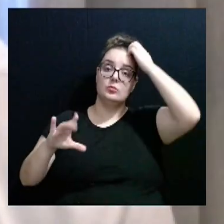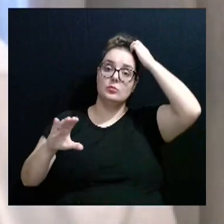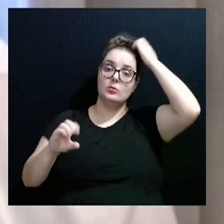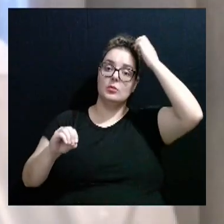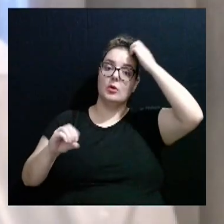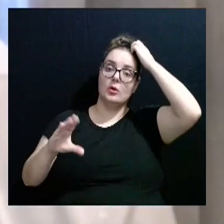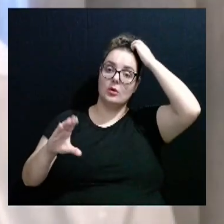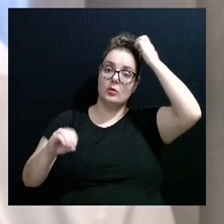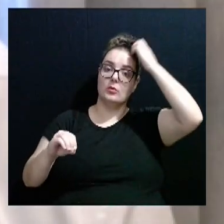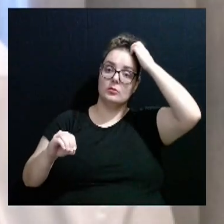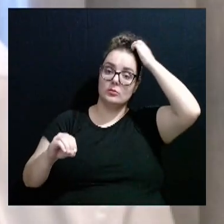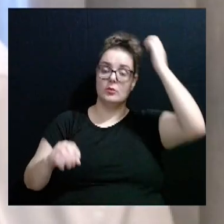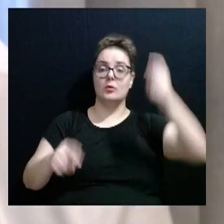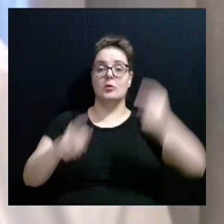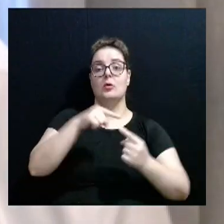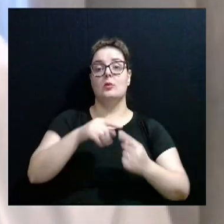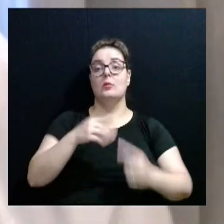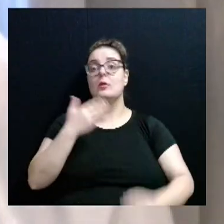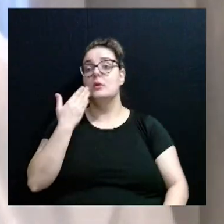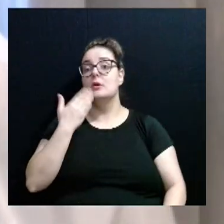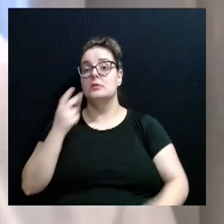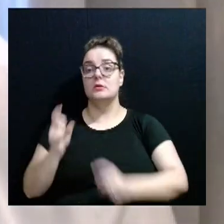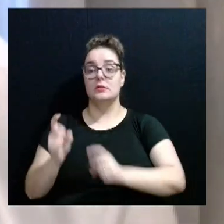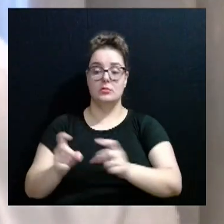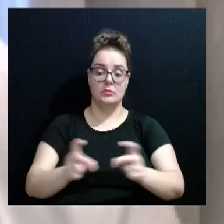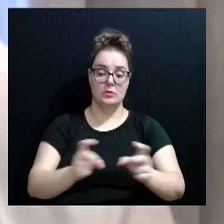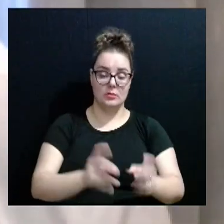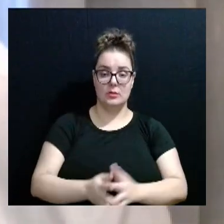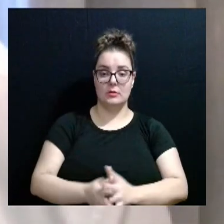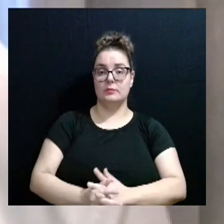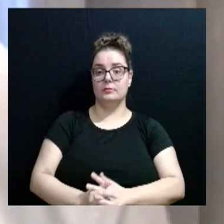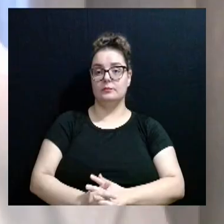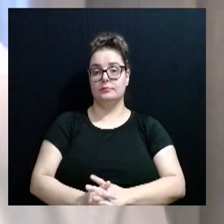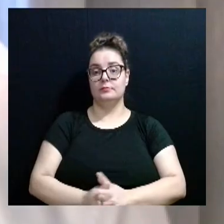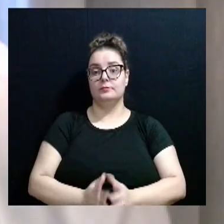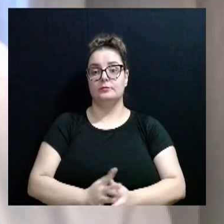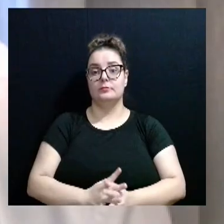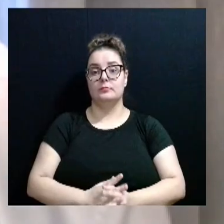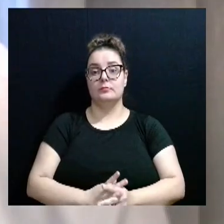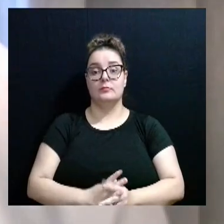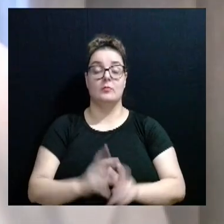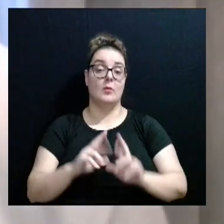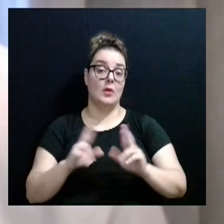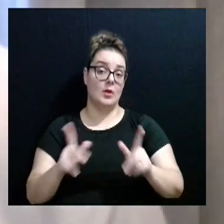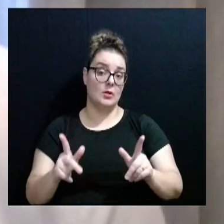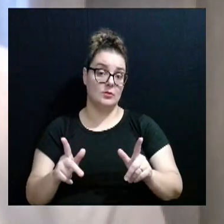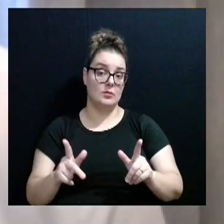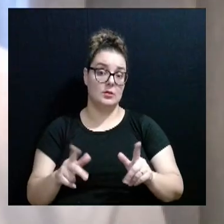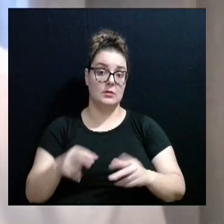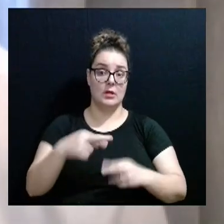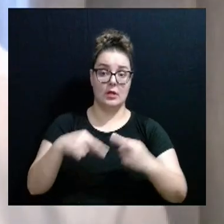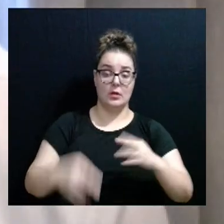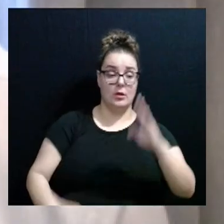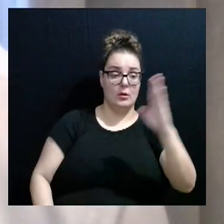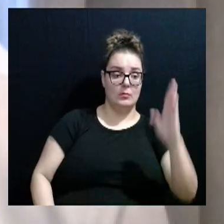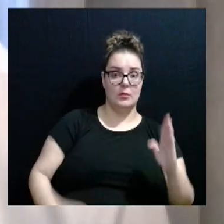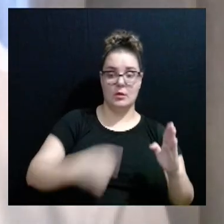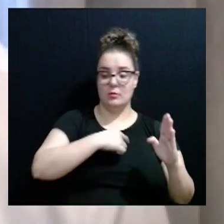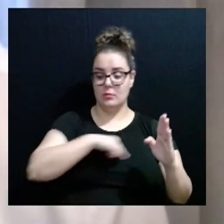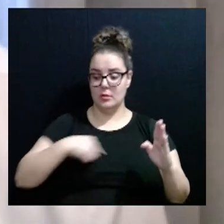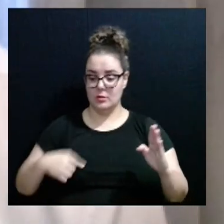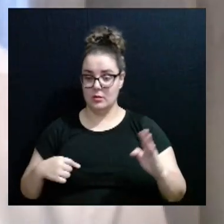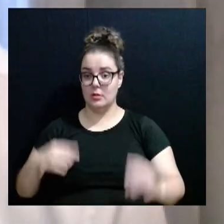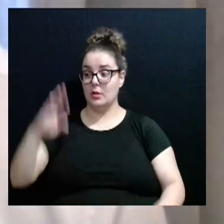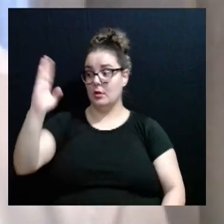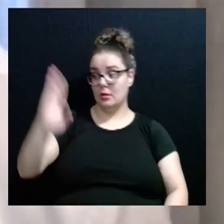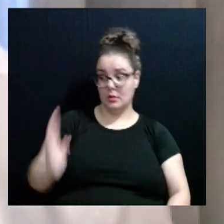a facilitação do comércio, né? E a diferença da relação Brasil-China e Brasil-Estados Unidos